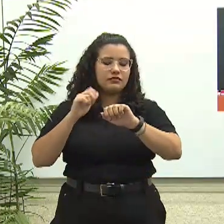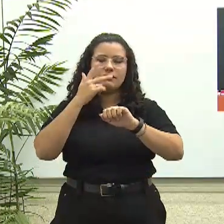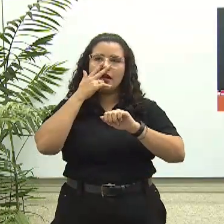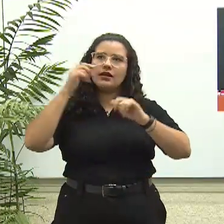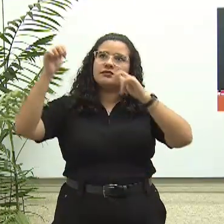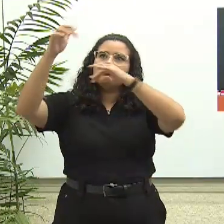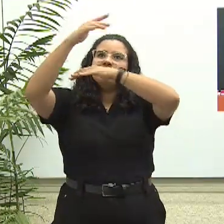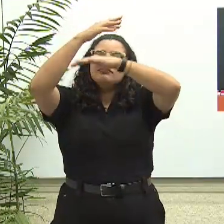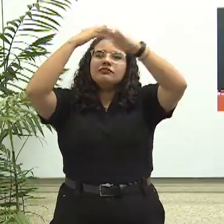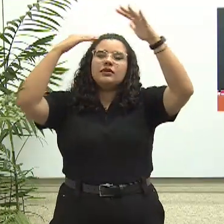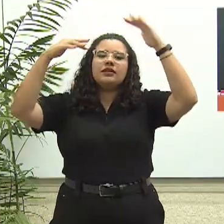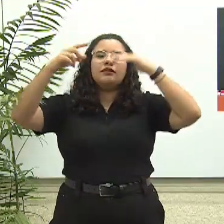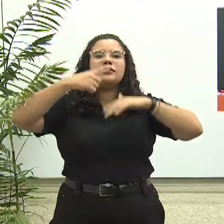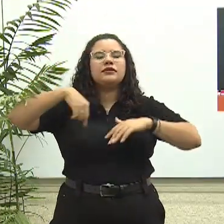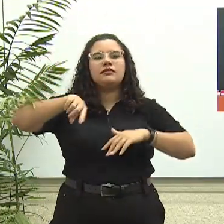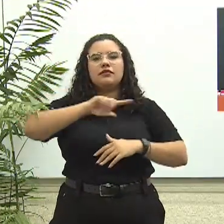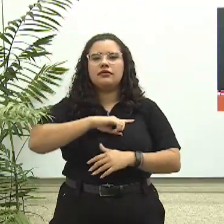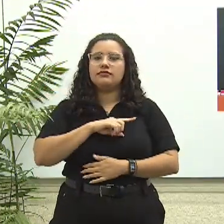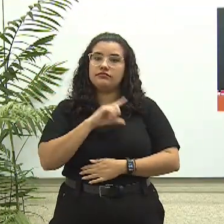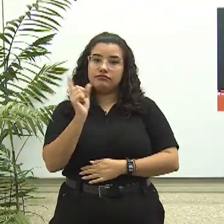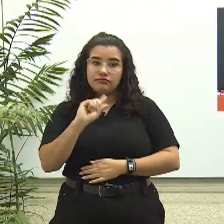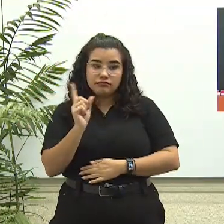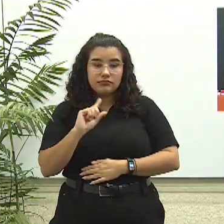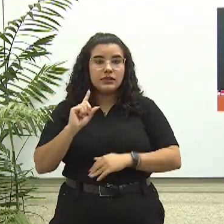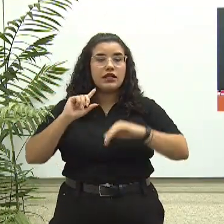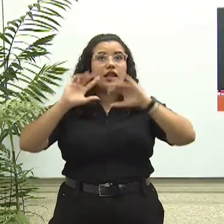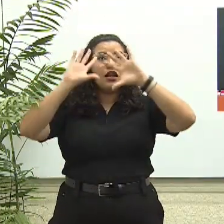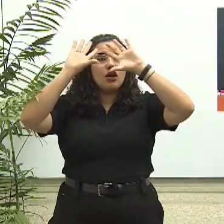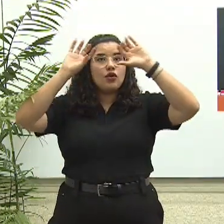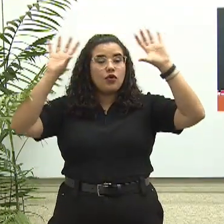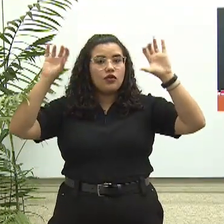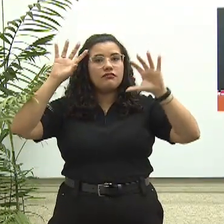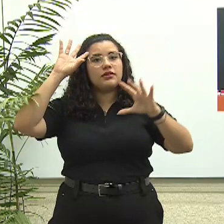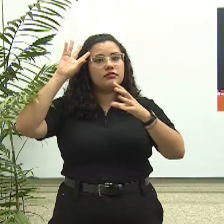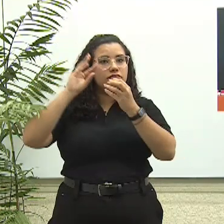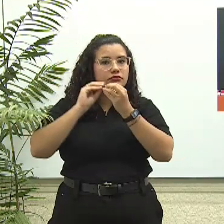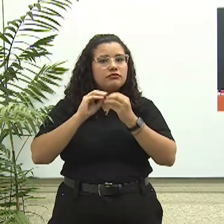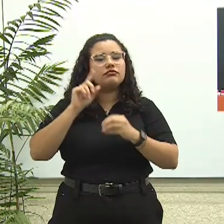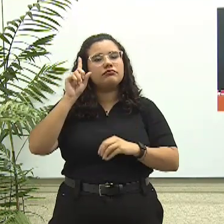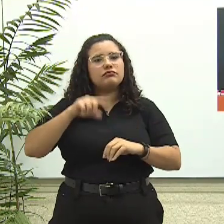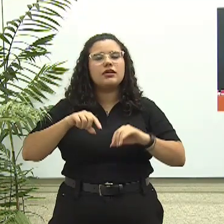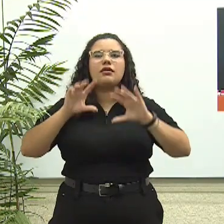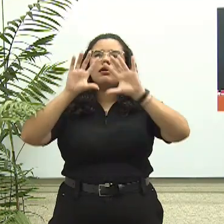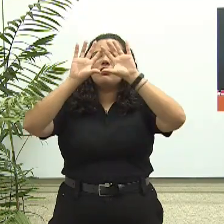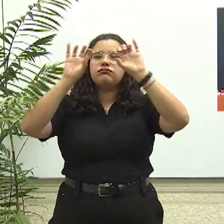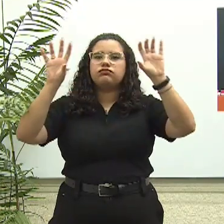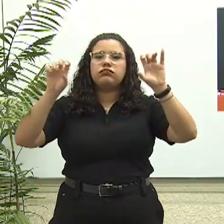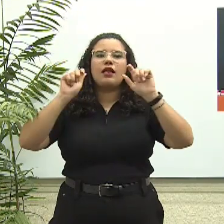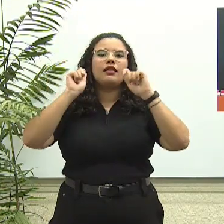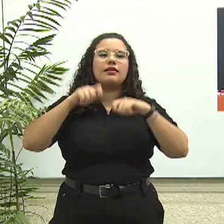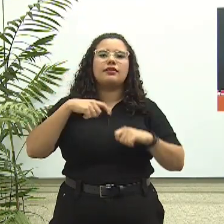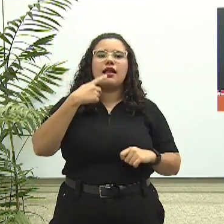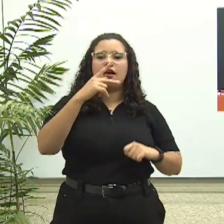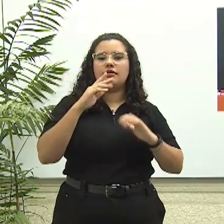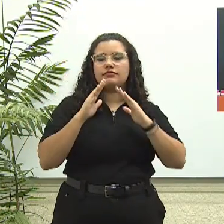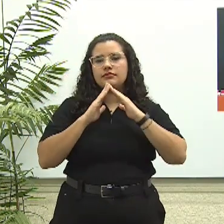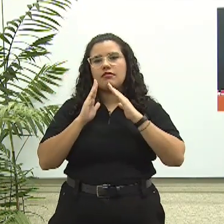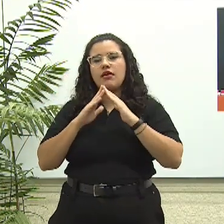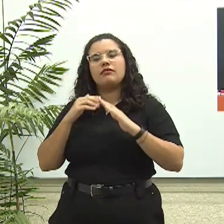nós não a nuvem em geral é uma estrutura você acessa remotamente